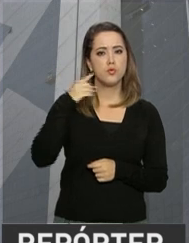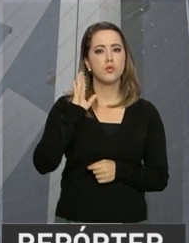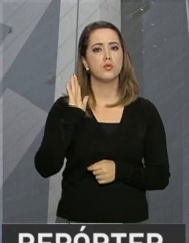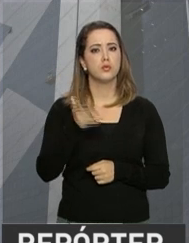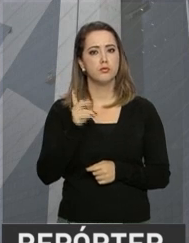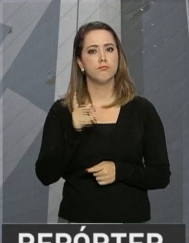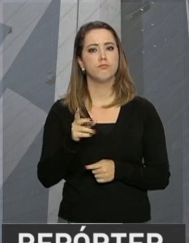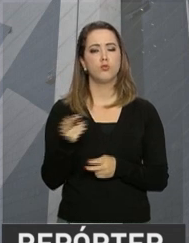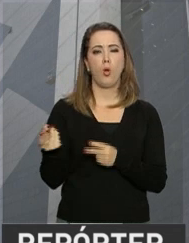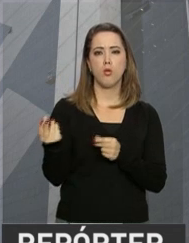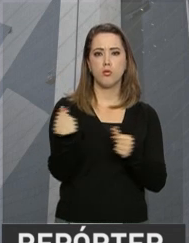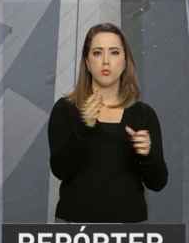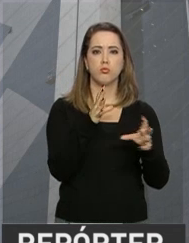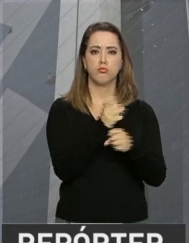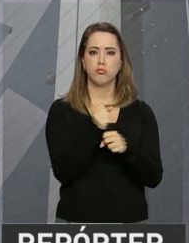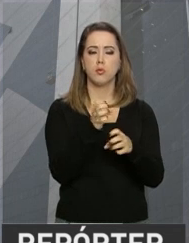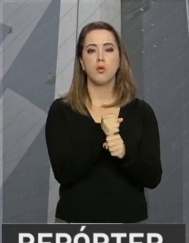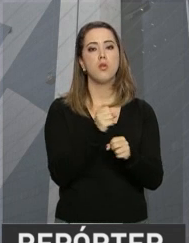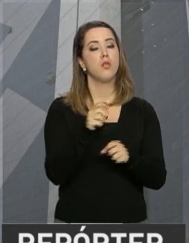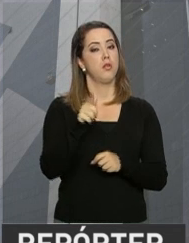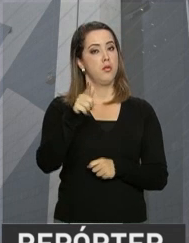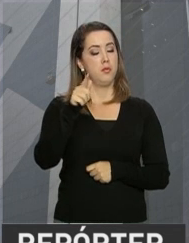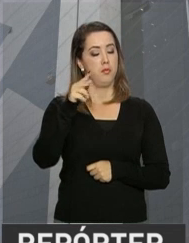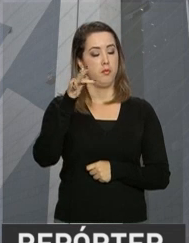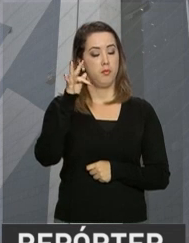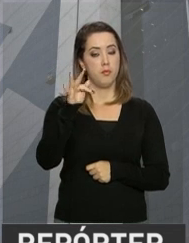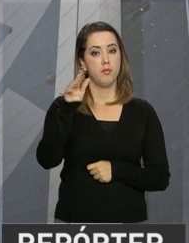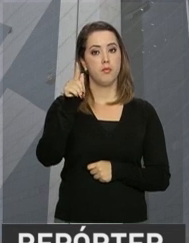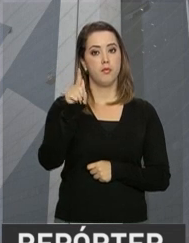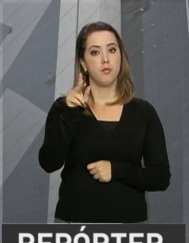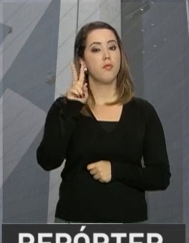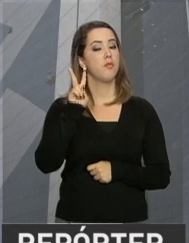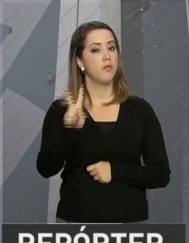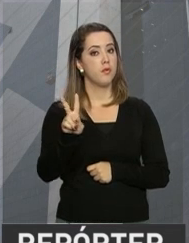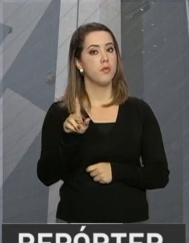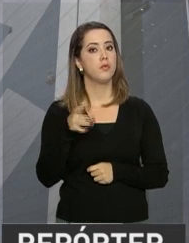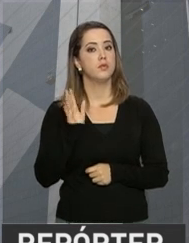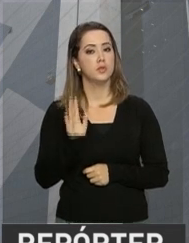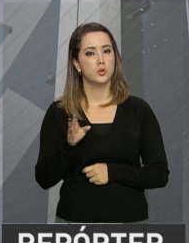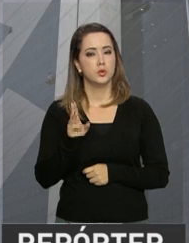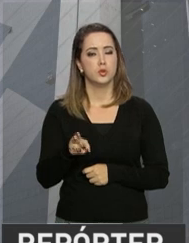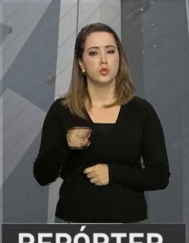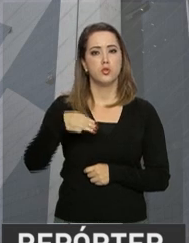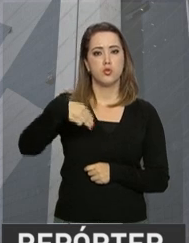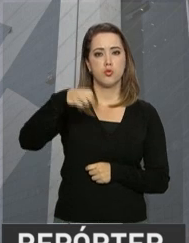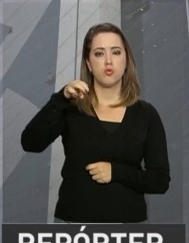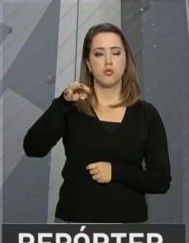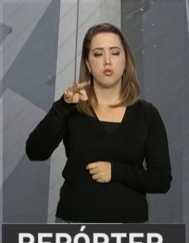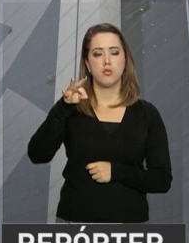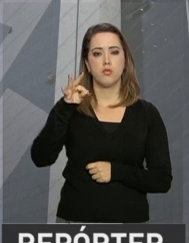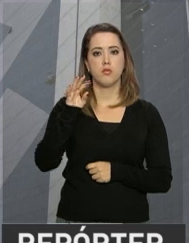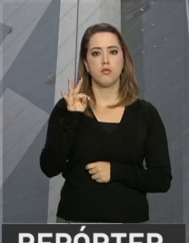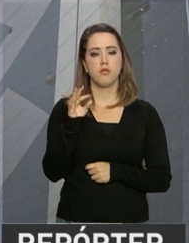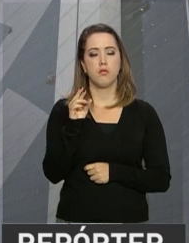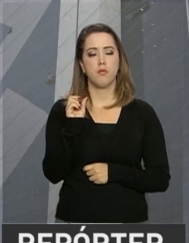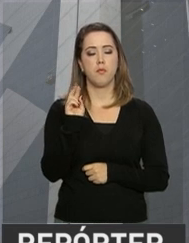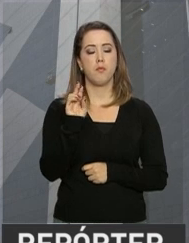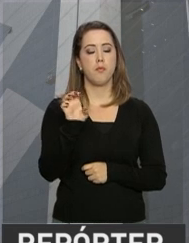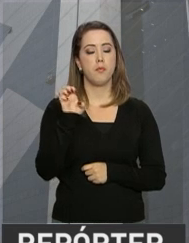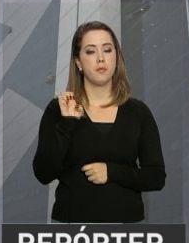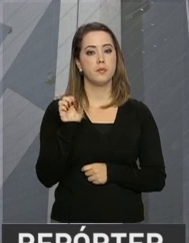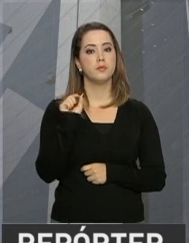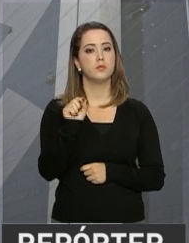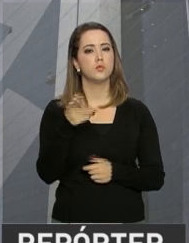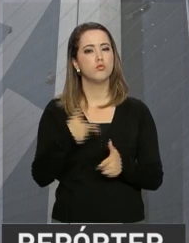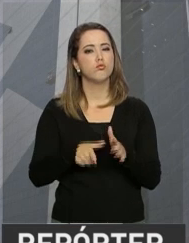Finanças pela Fundação Getúlio Vargas e mestrado em gestão e economia de negócios pela Universidade de Brasília antes